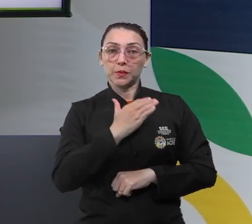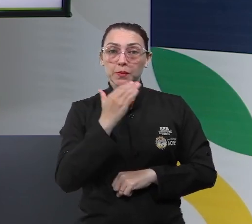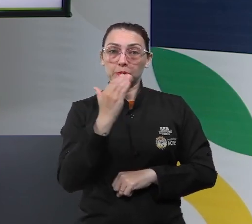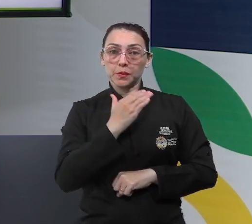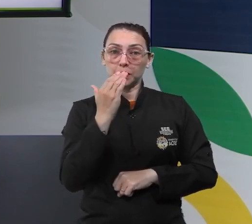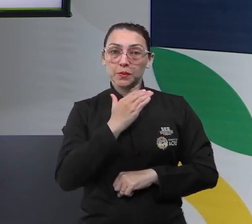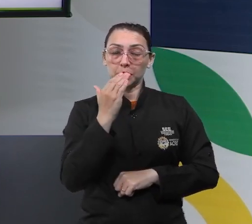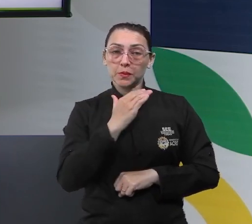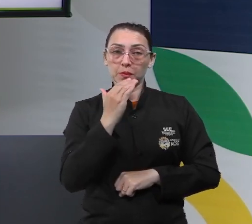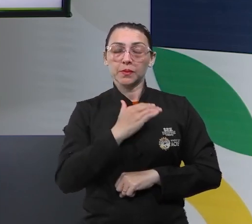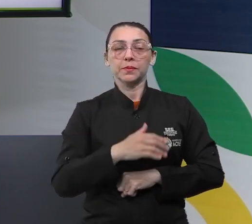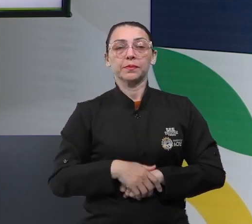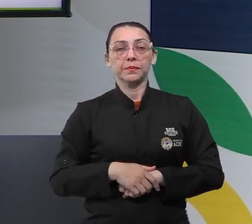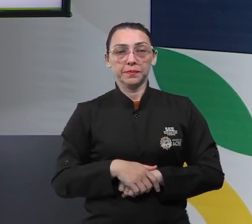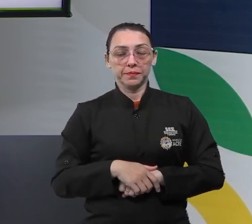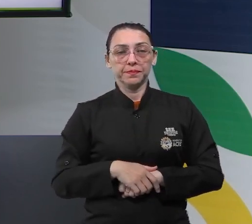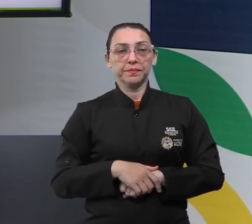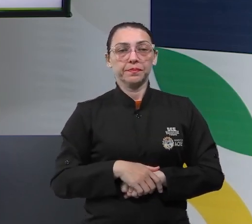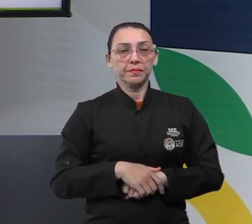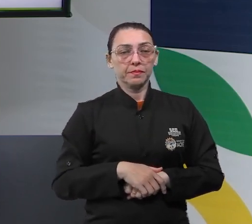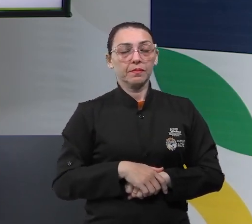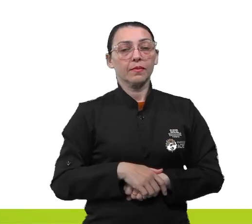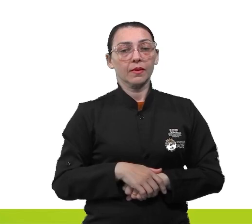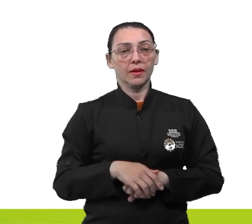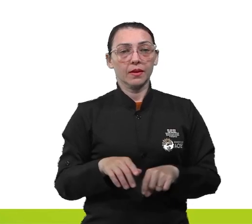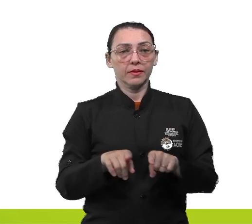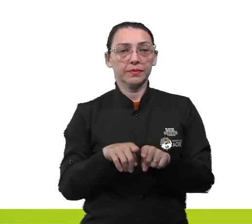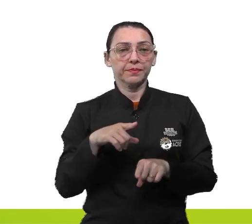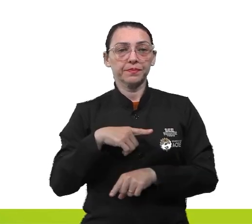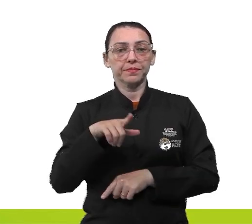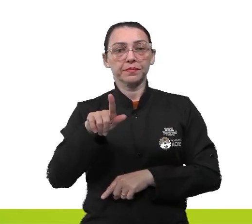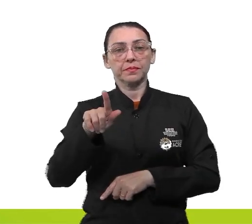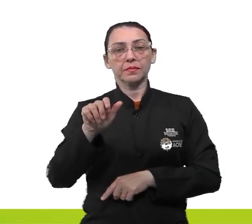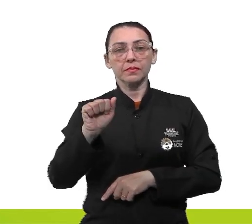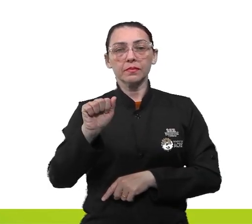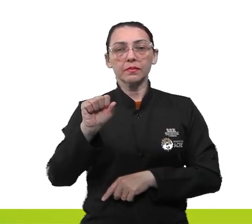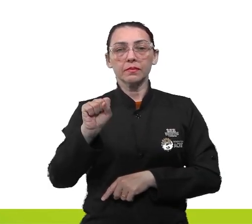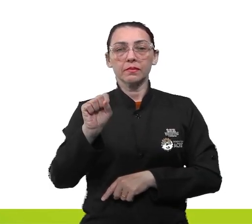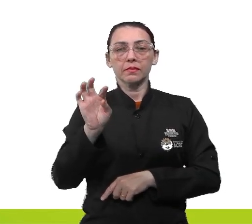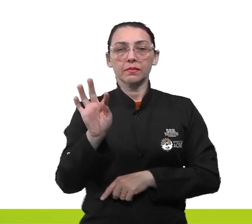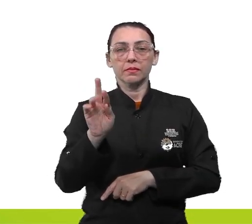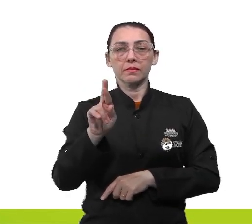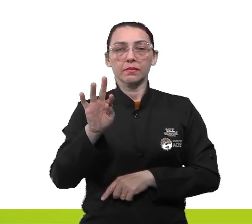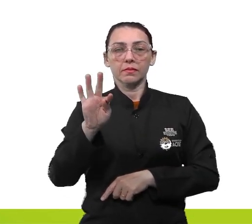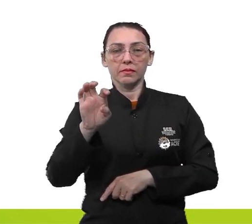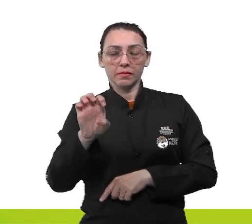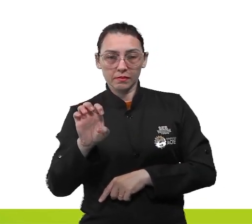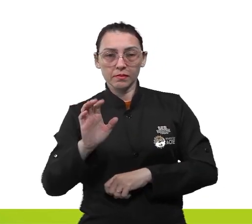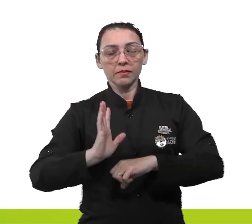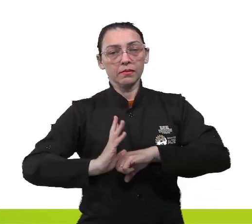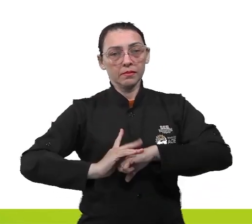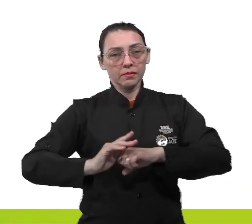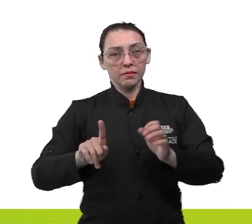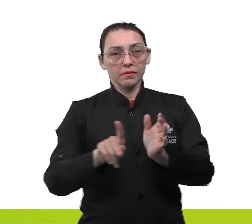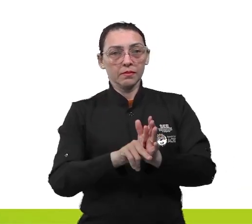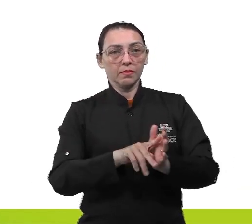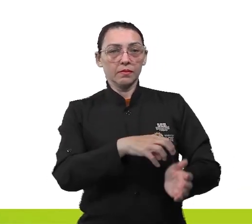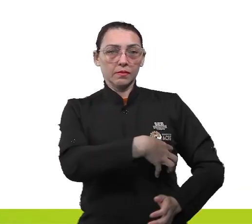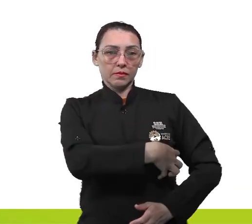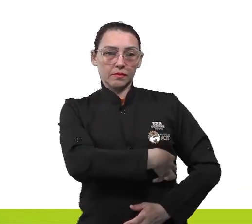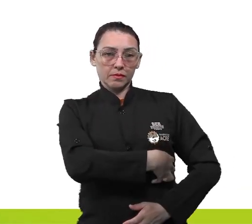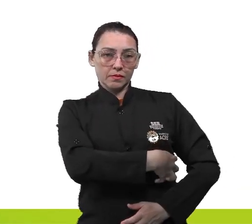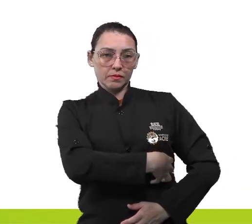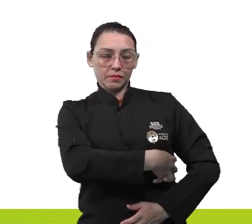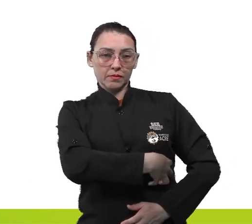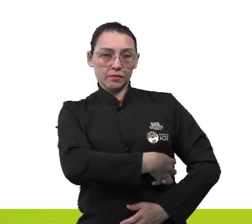bastante álcool, então causa cirrose hepática. E temos também a gastrite, outra doença digestiva. O que causa gastrite,